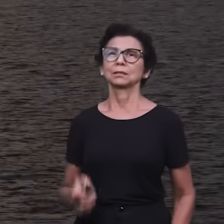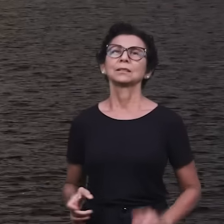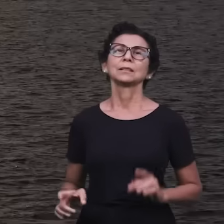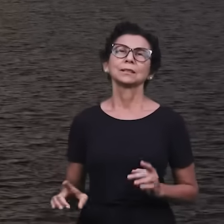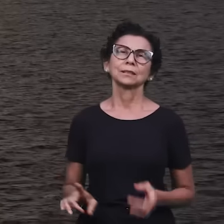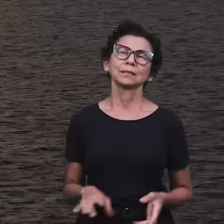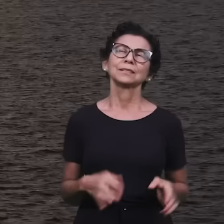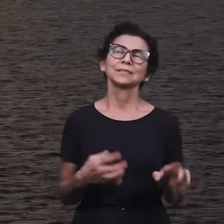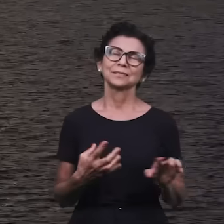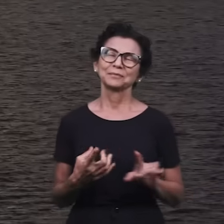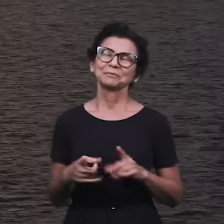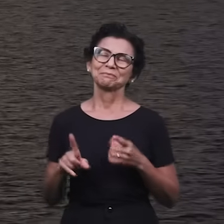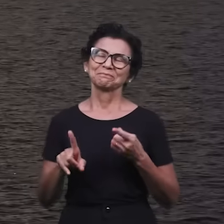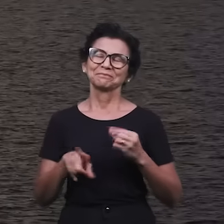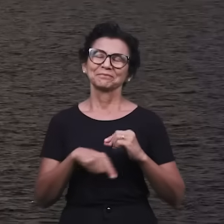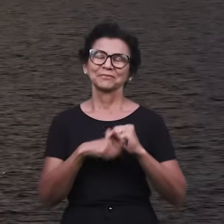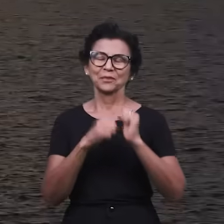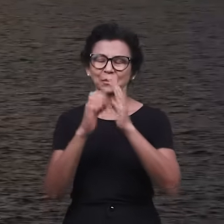Pela manhã